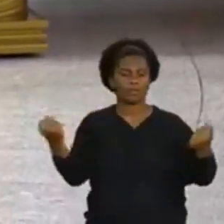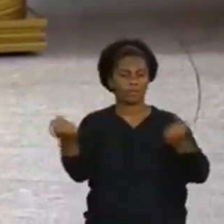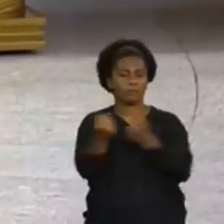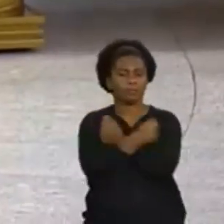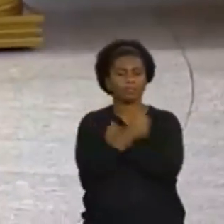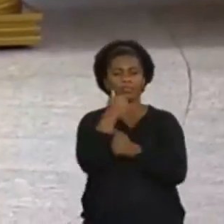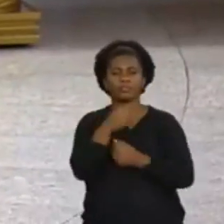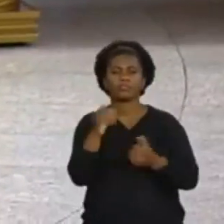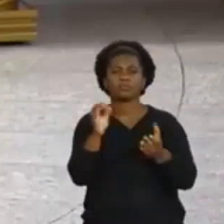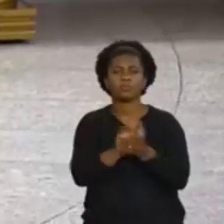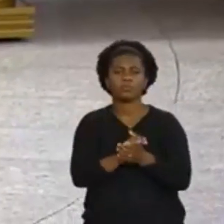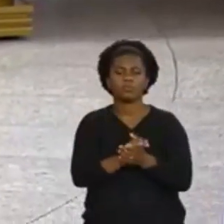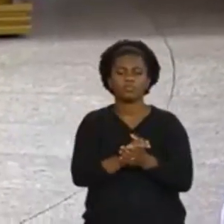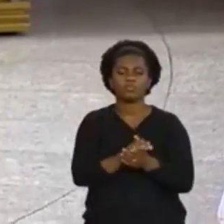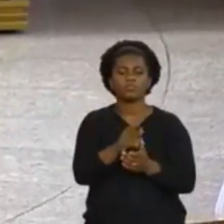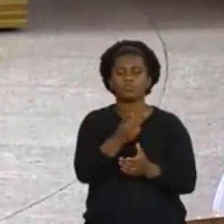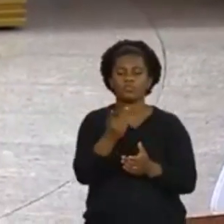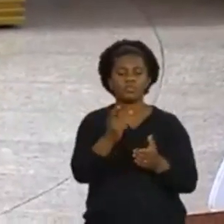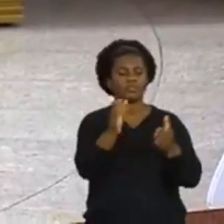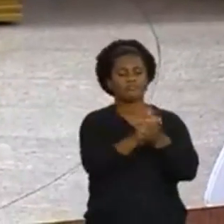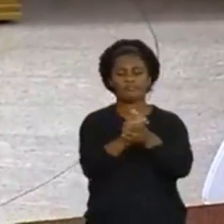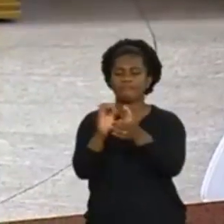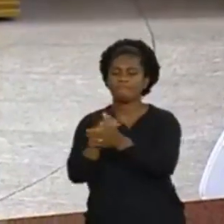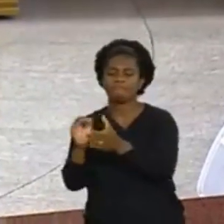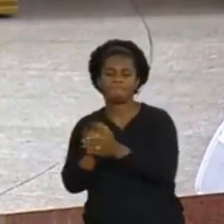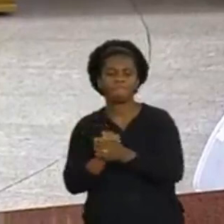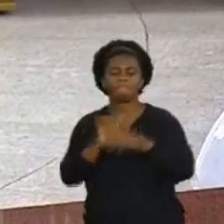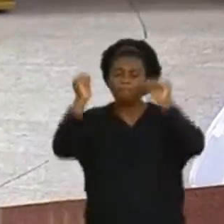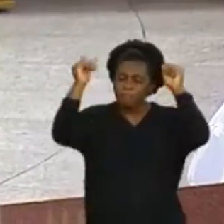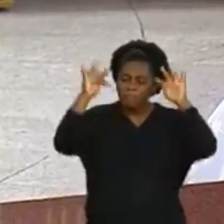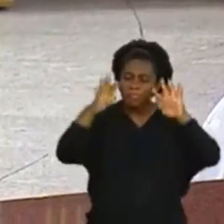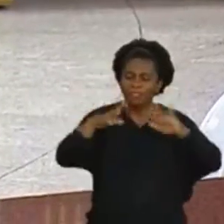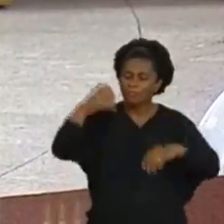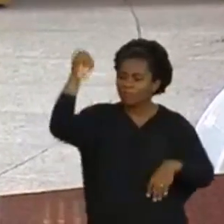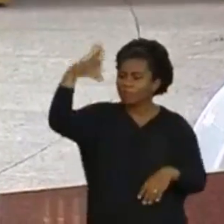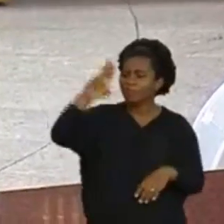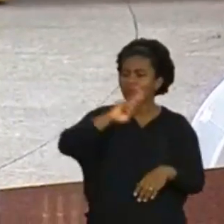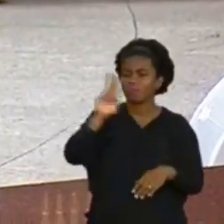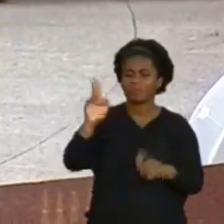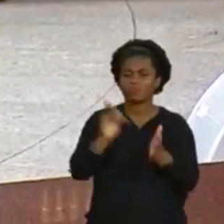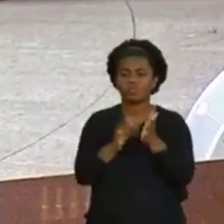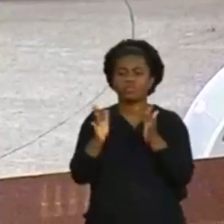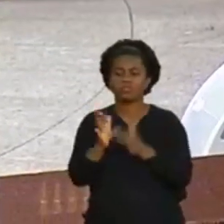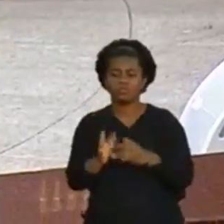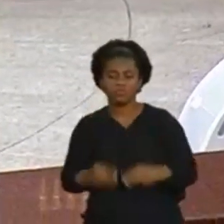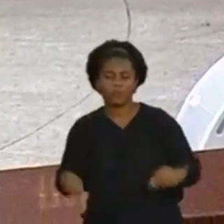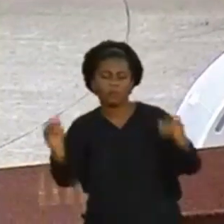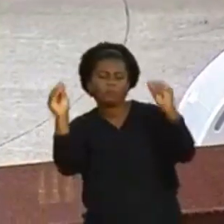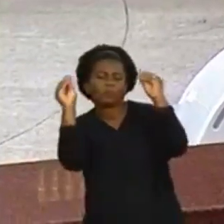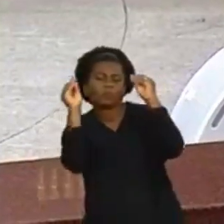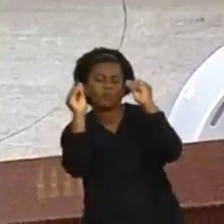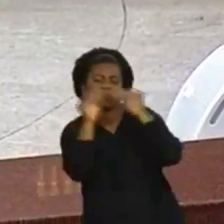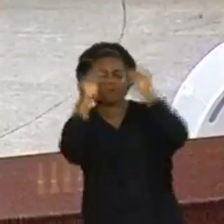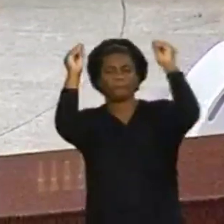casais abençoados, iluminados, nome de Jesus. Dê um beijo na sua esposa,